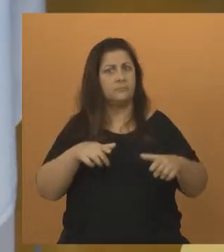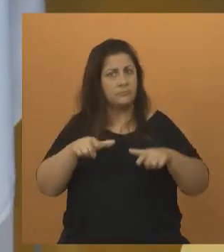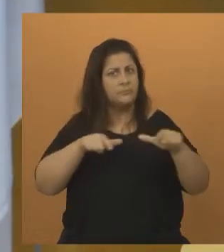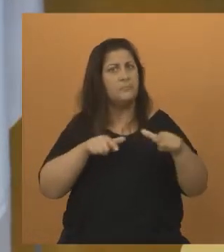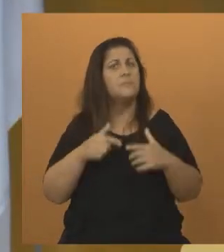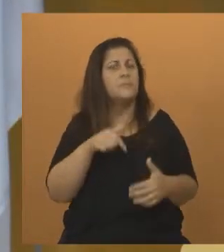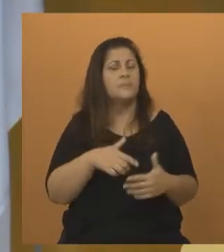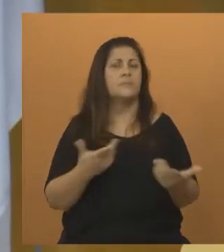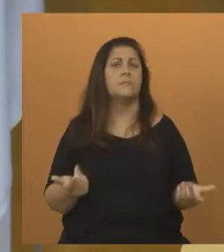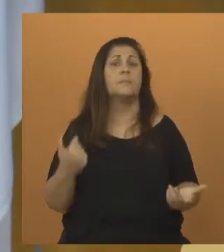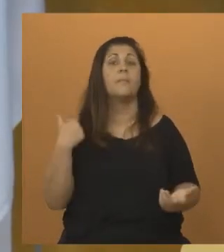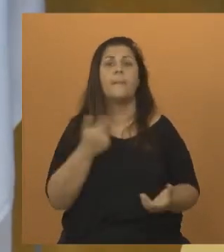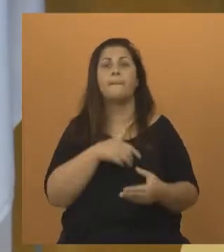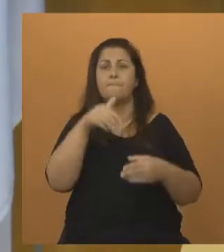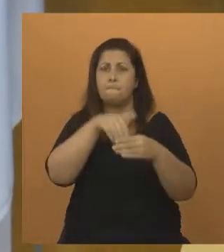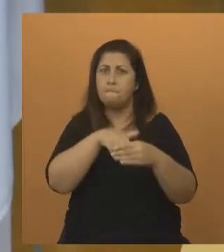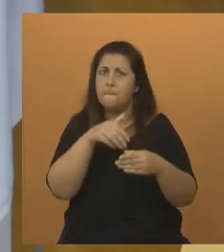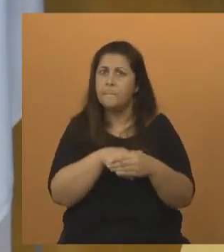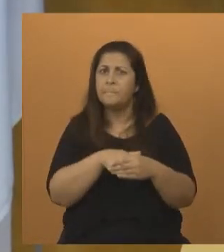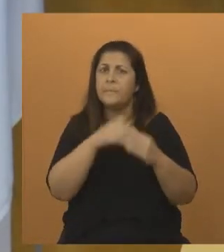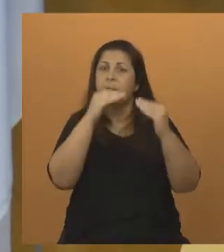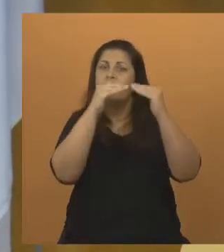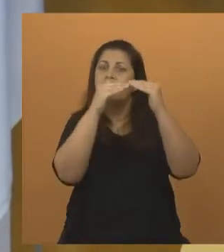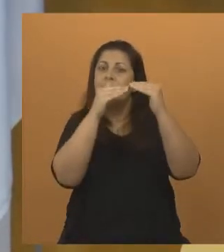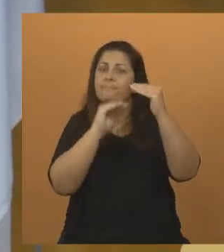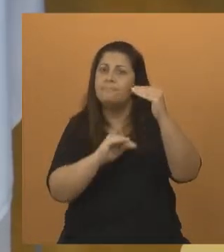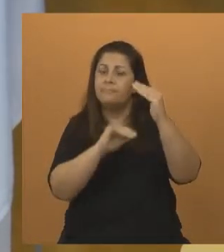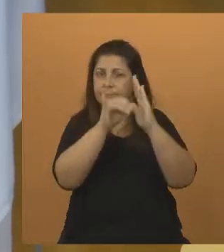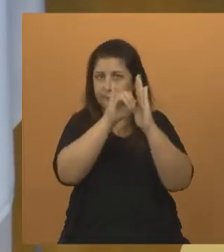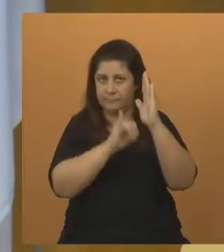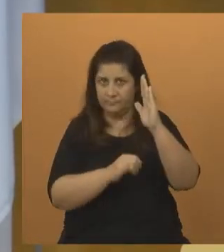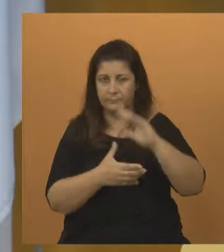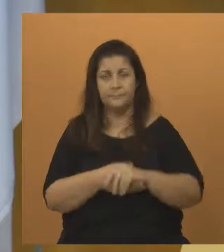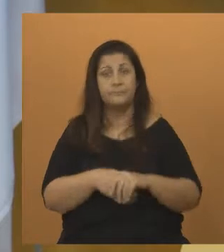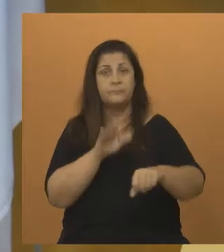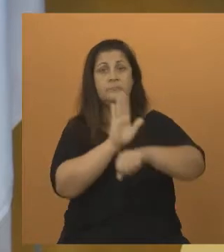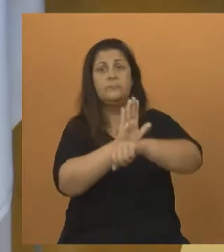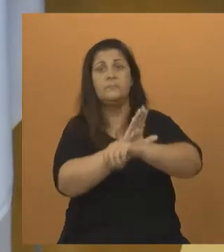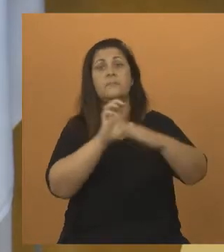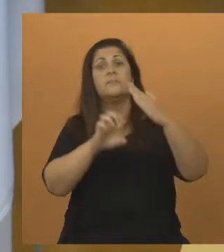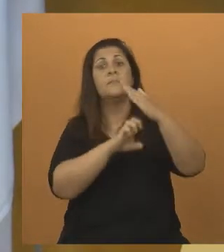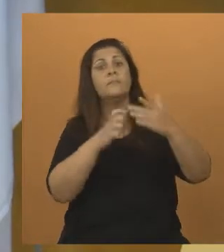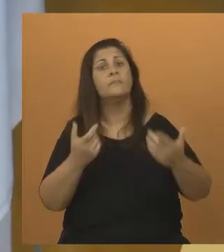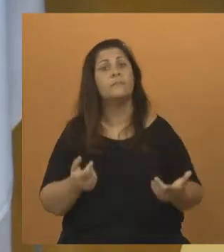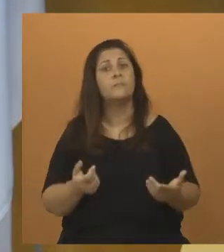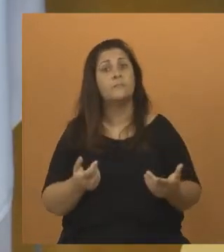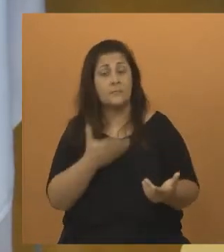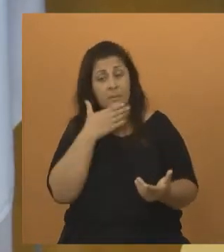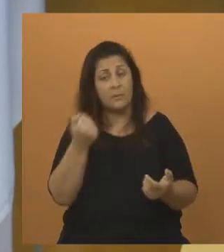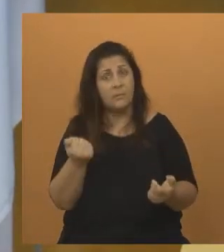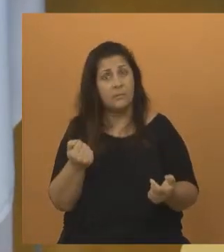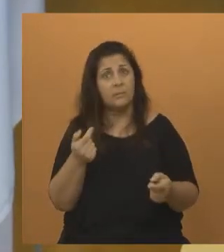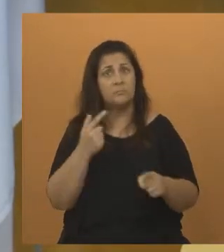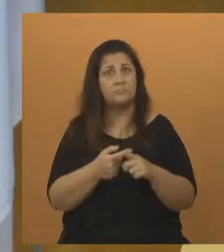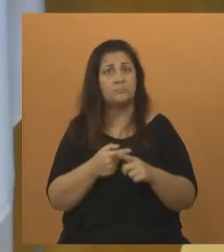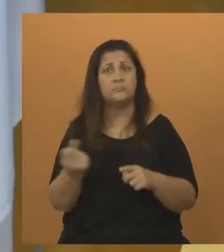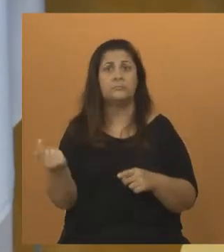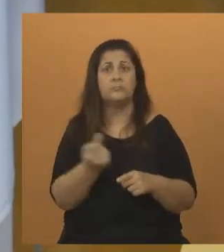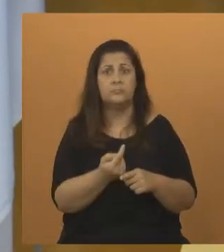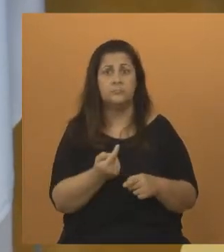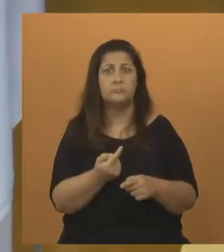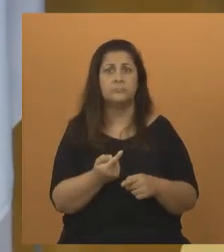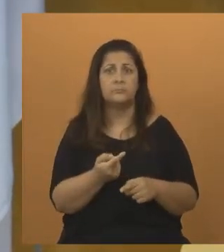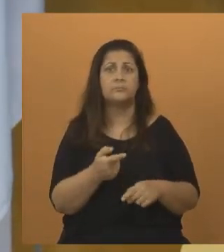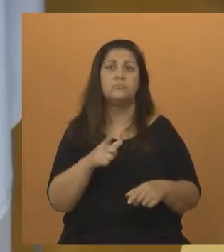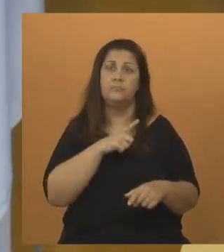gente votou aqui para diminuir essa alíquota, que favorece os empresários, mas também que traz aqui para Jacareí os